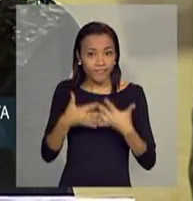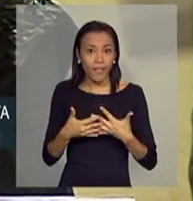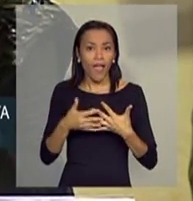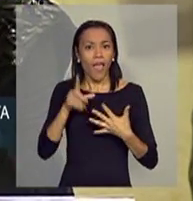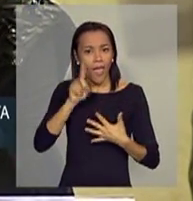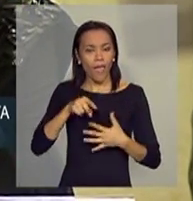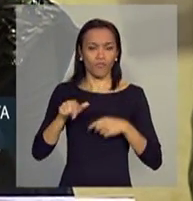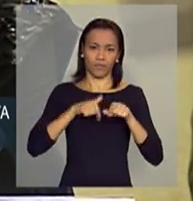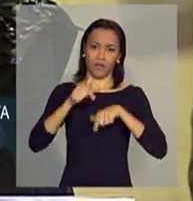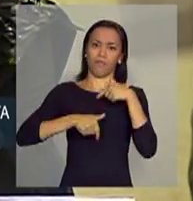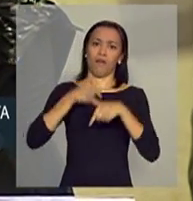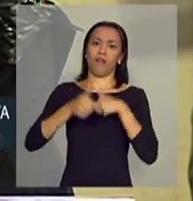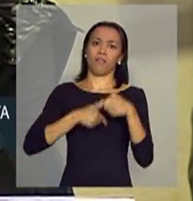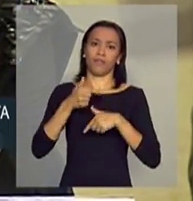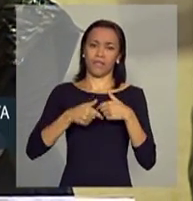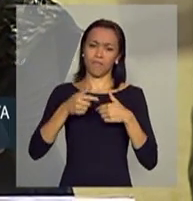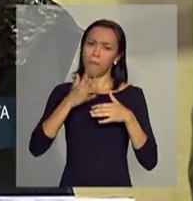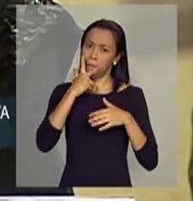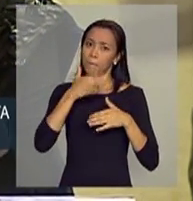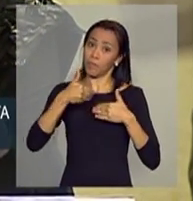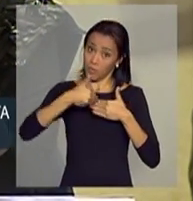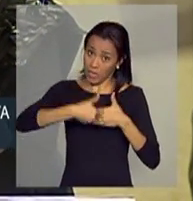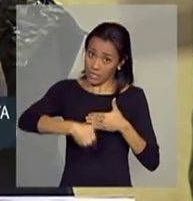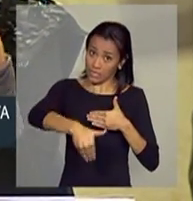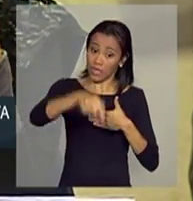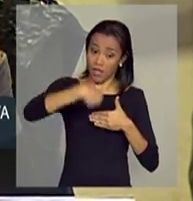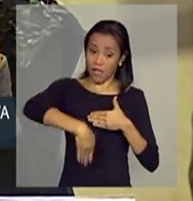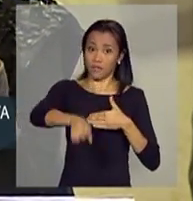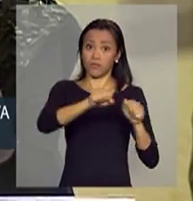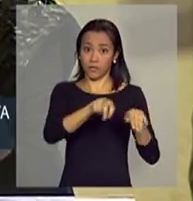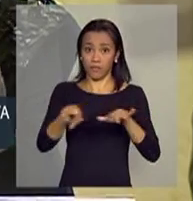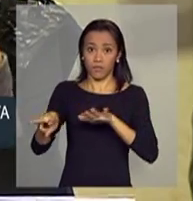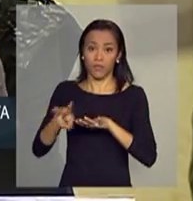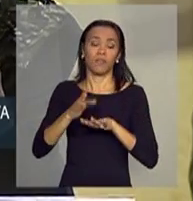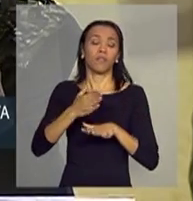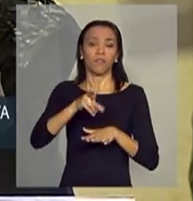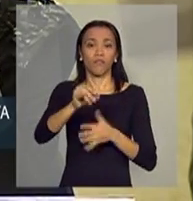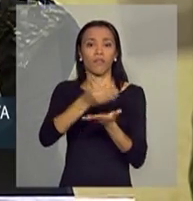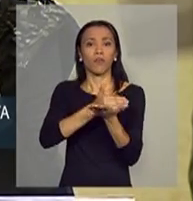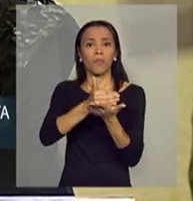feito, provavelmente, a partir dessa semana, depois